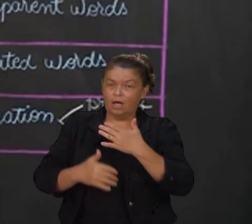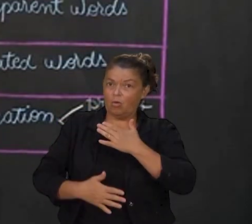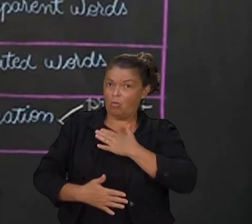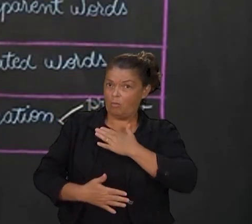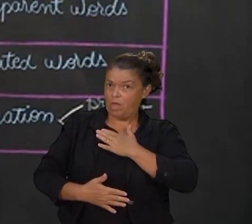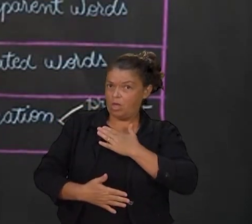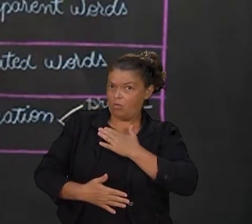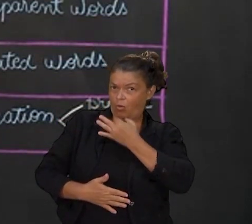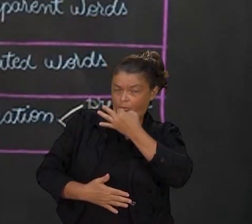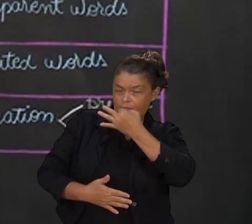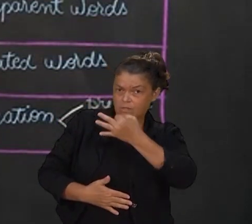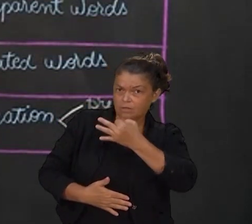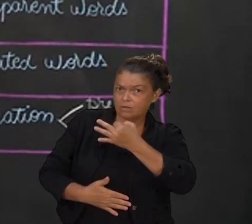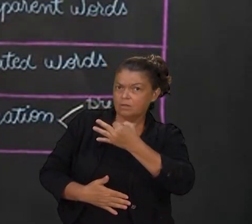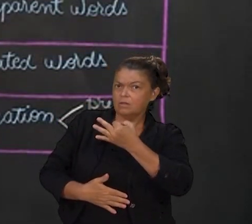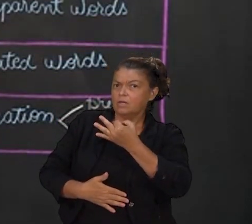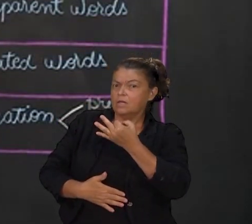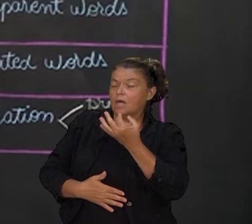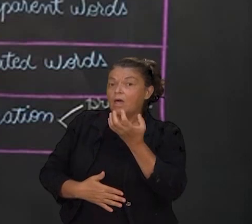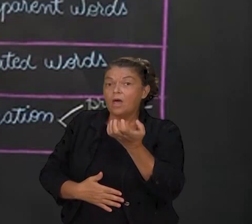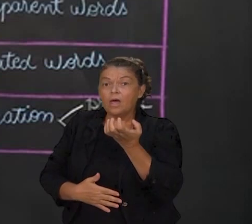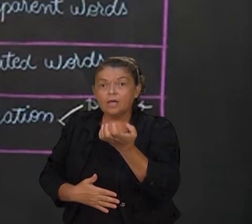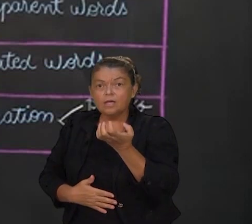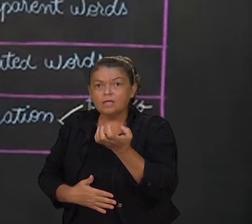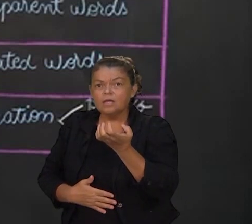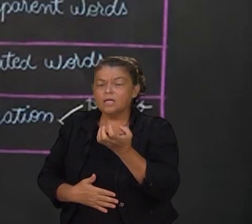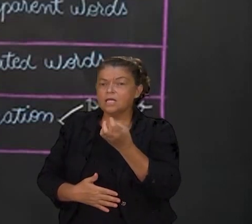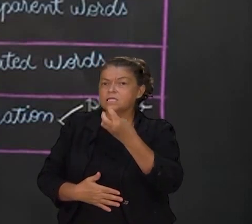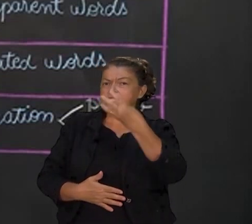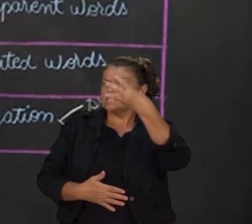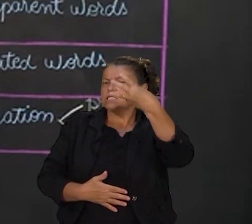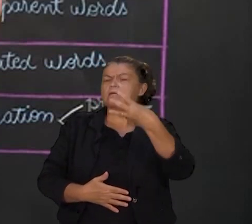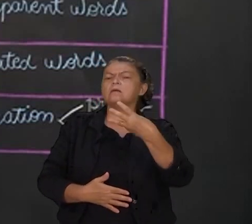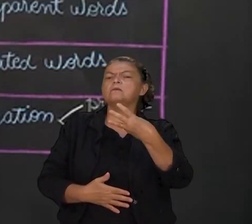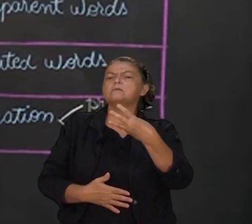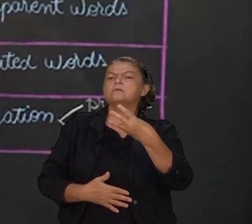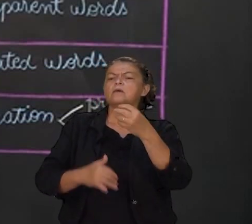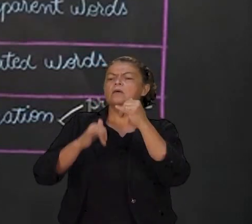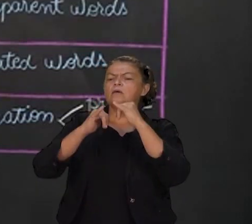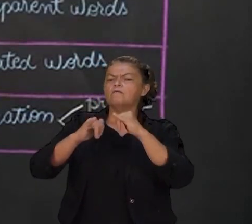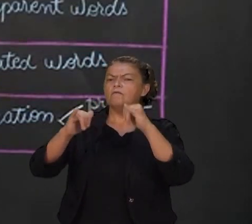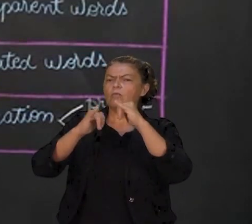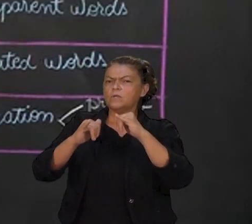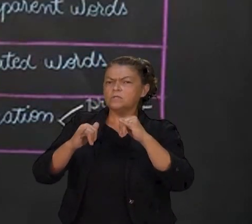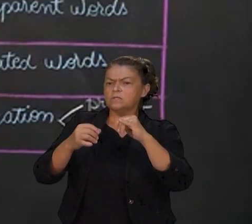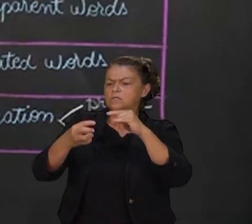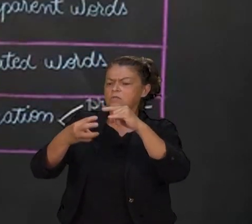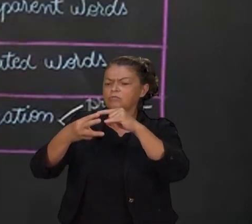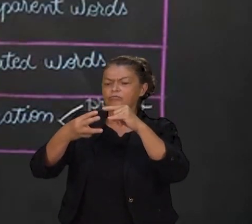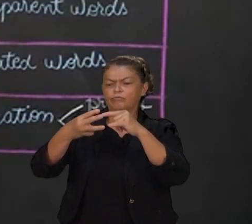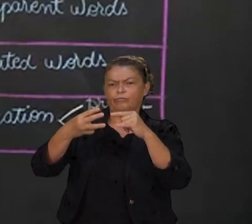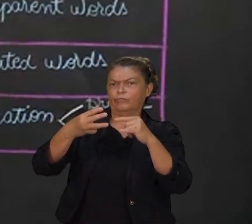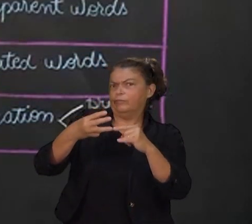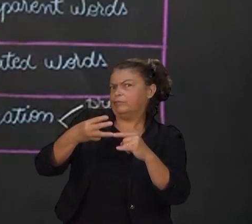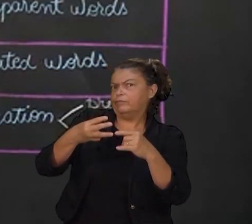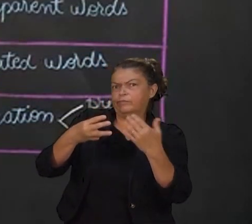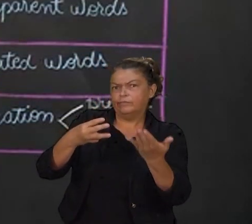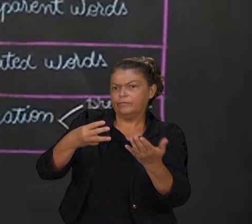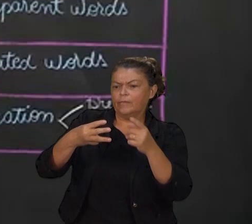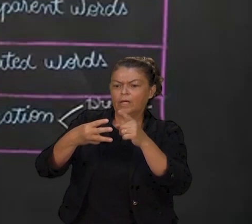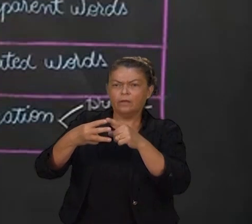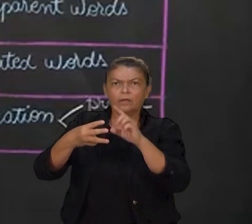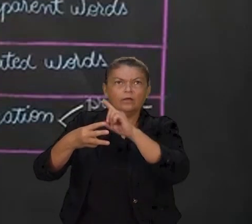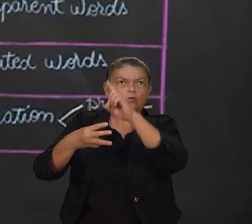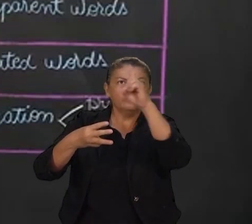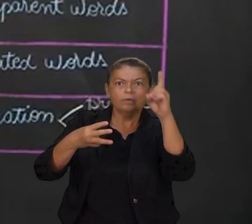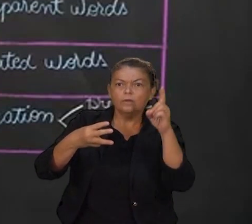objetivo é buscar 3 informações. Eu preciso saber sobre o que ele se trata, o